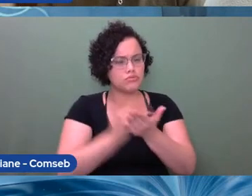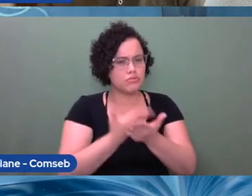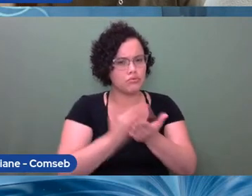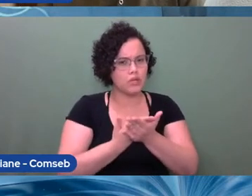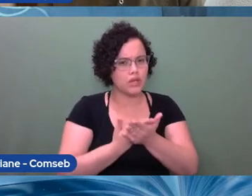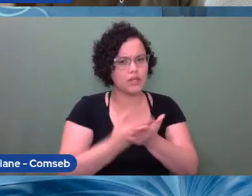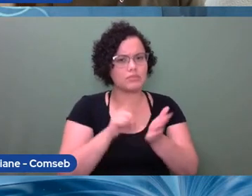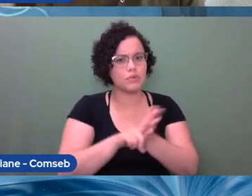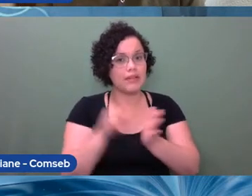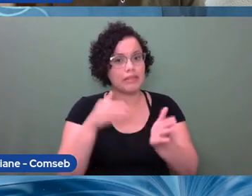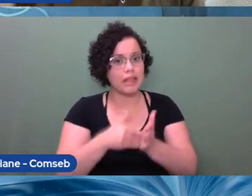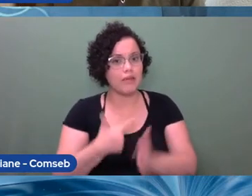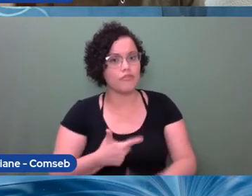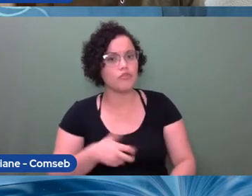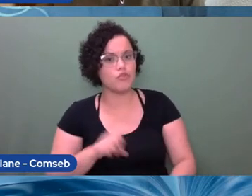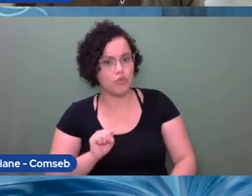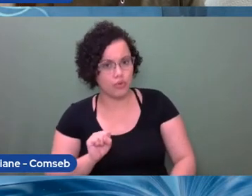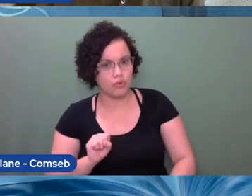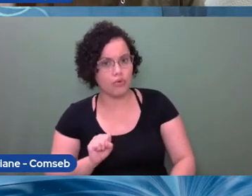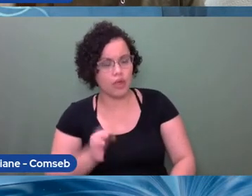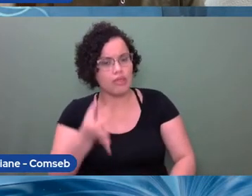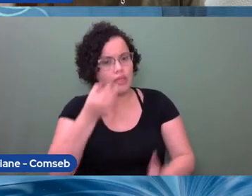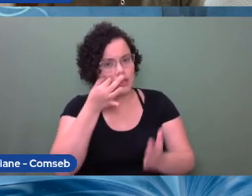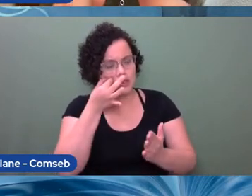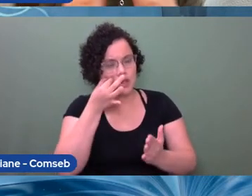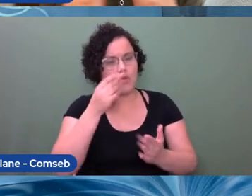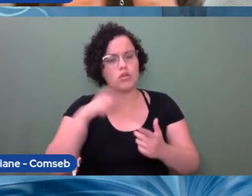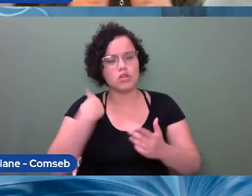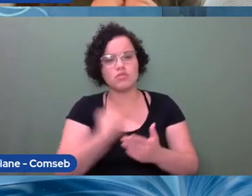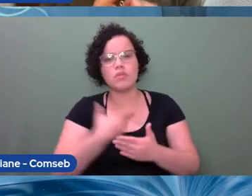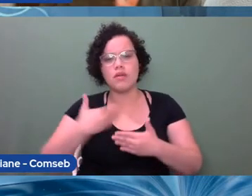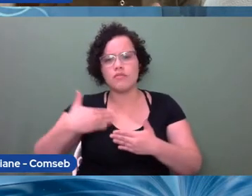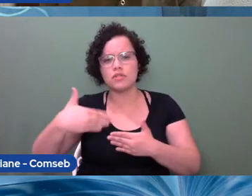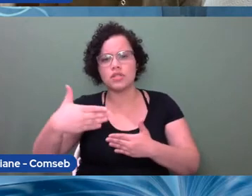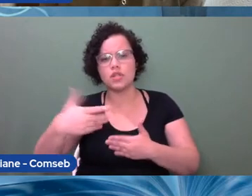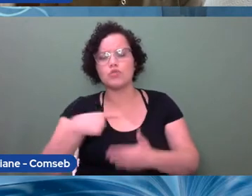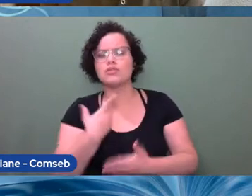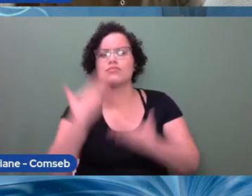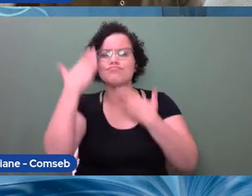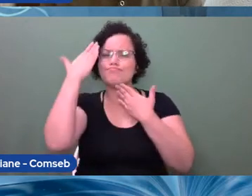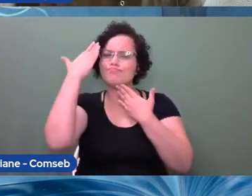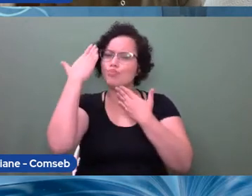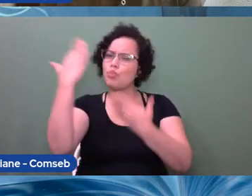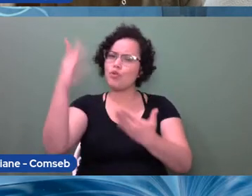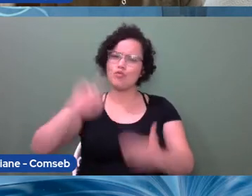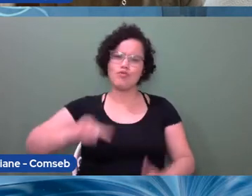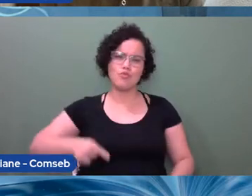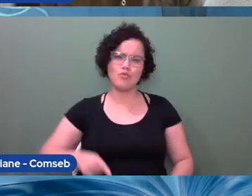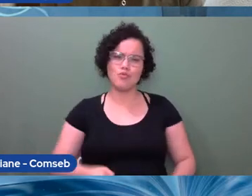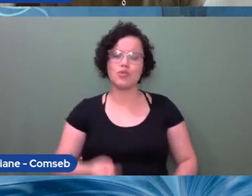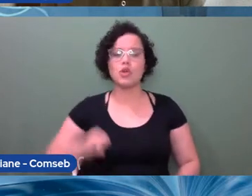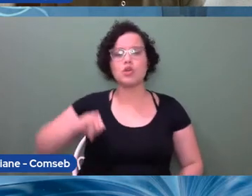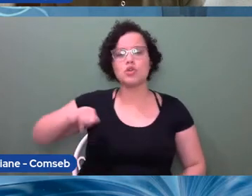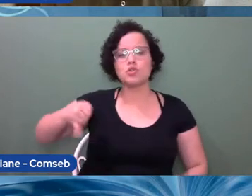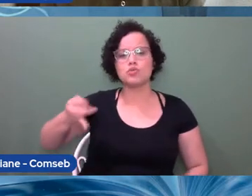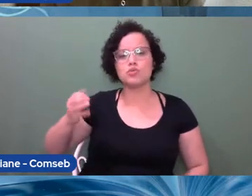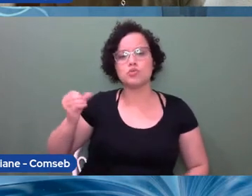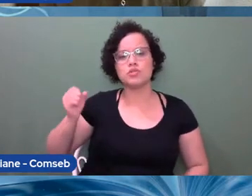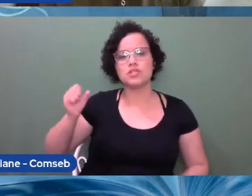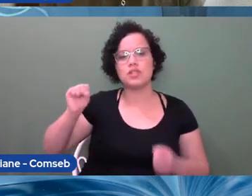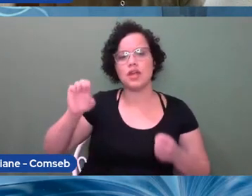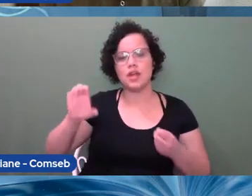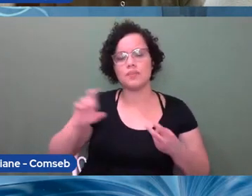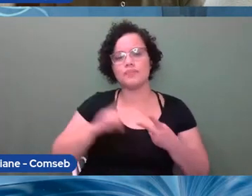até 28, e a gente vai avançando. Nosso agradecimento muito profundo, José Alberto, ao Júlio